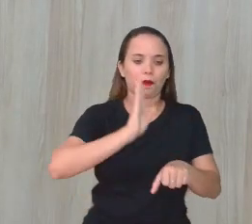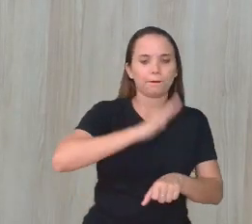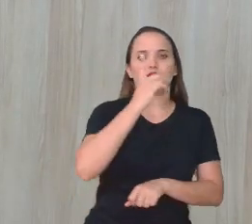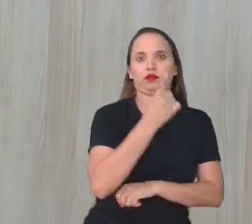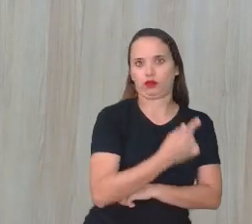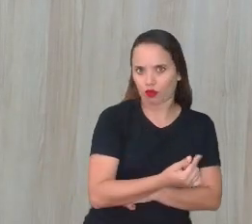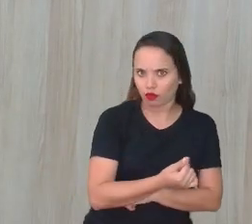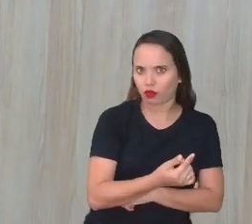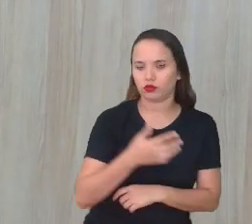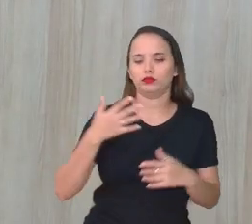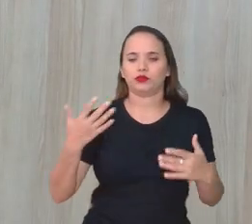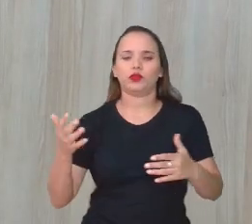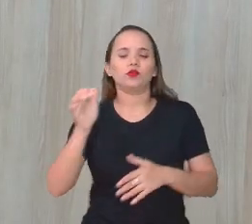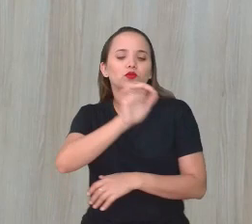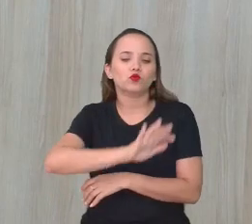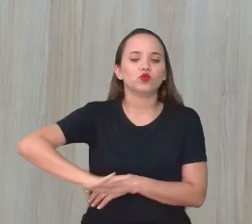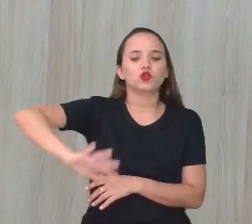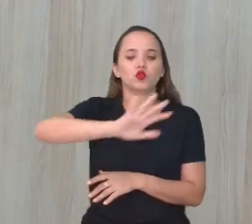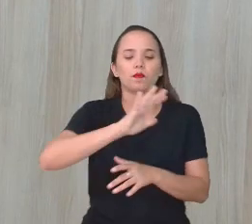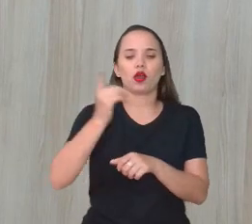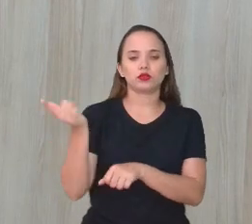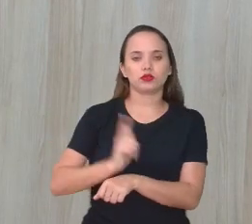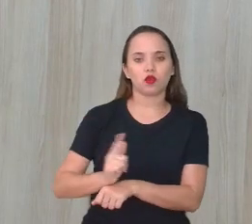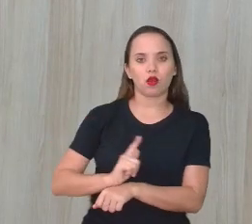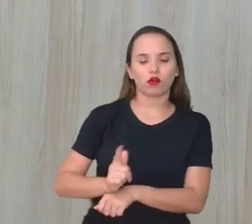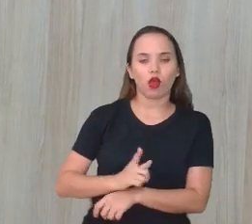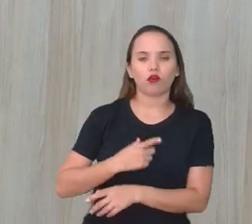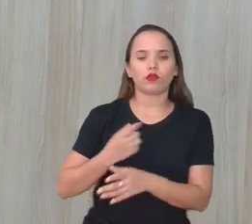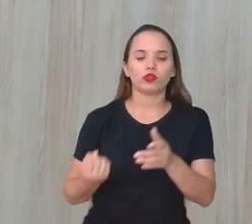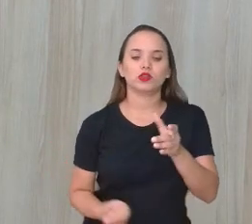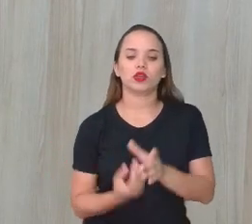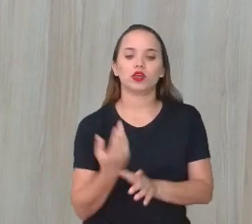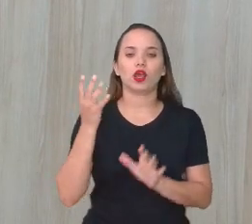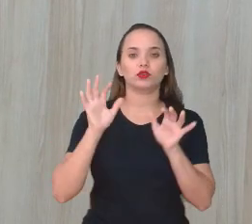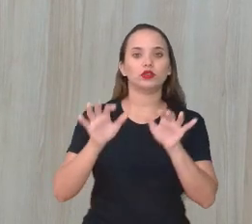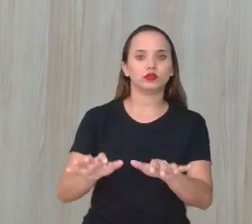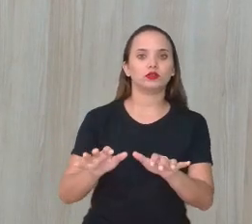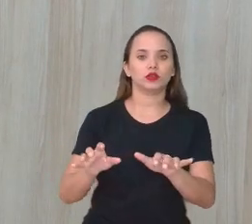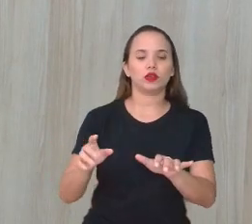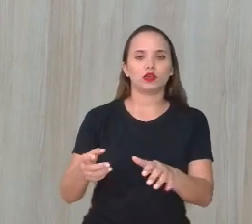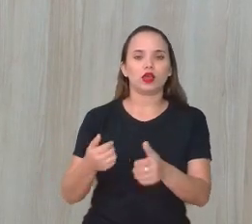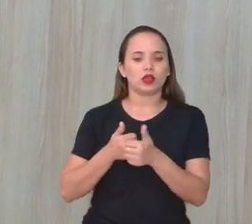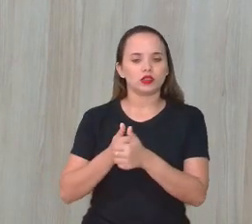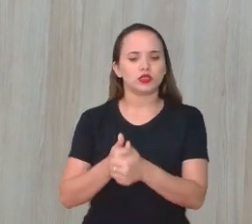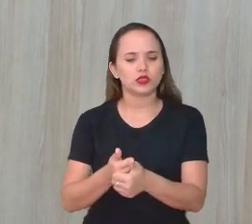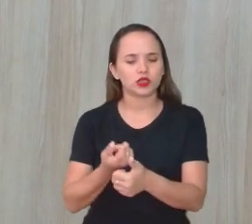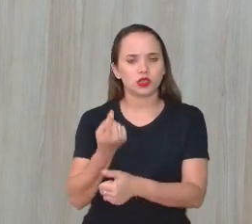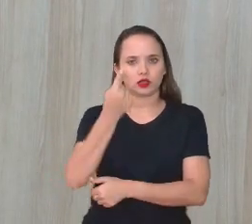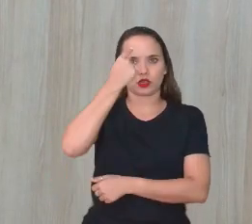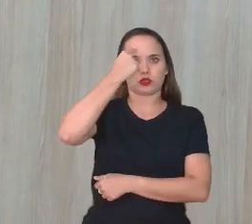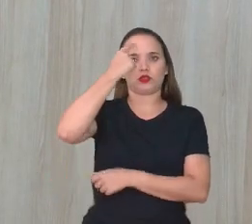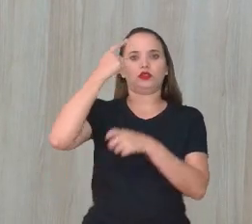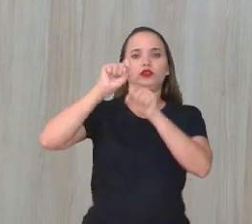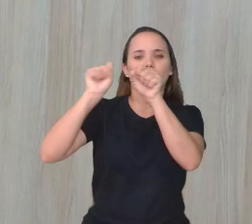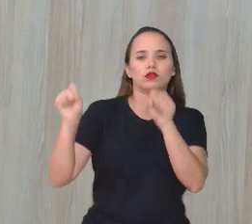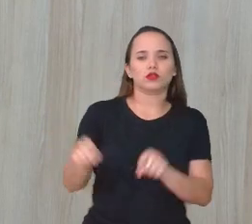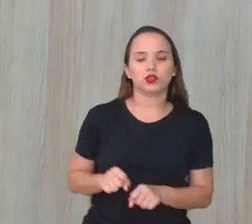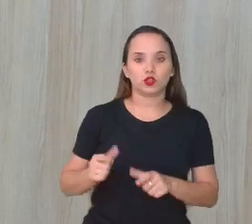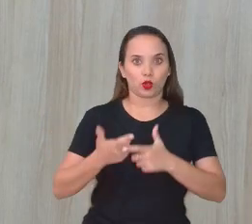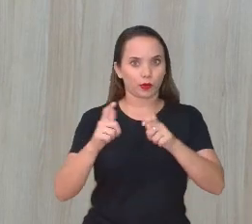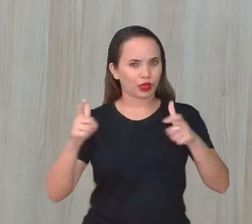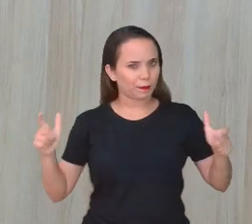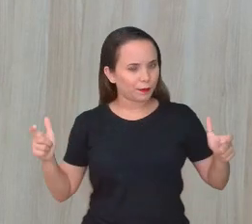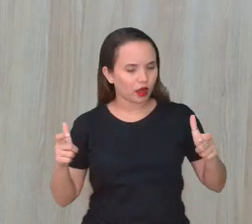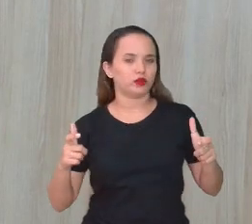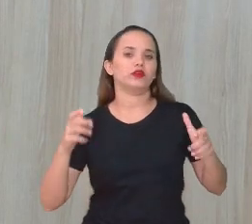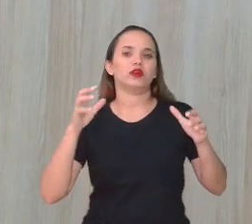espaço geográfico ele vai ser produzido segundo essa lógica, dentro desse sistema, na maioria das